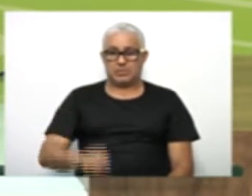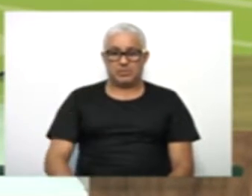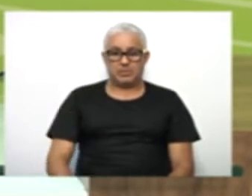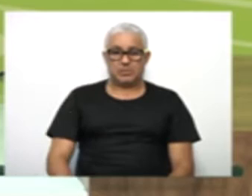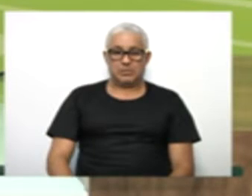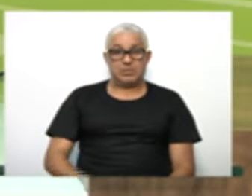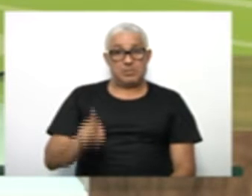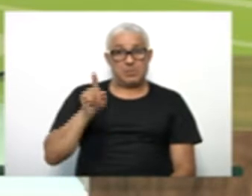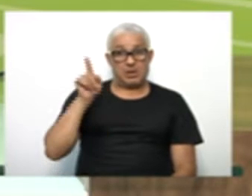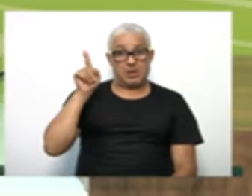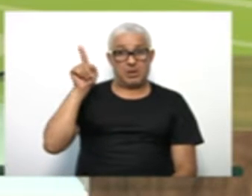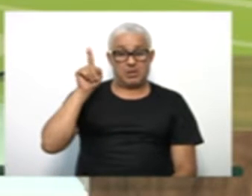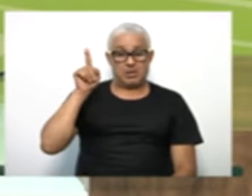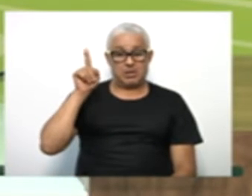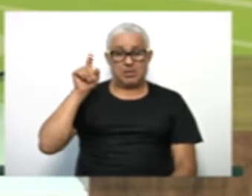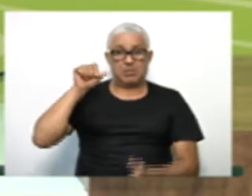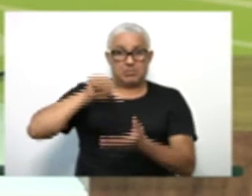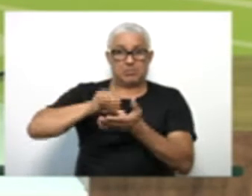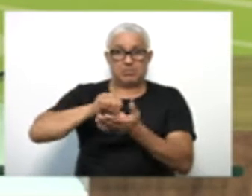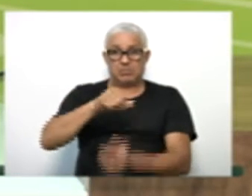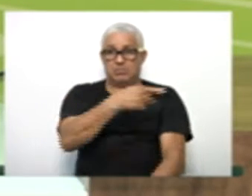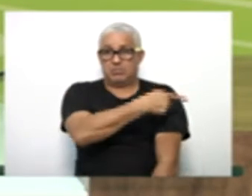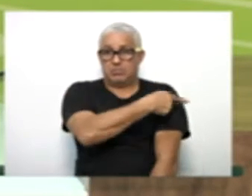do Polo de Vilhena.